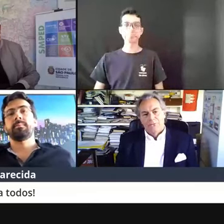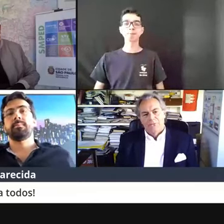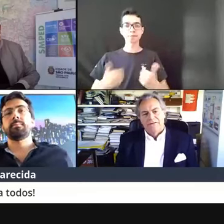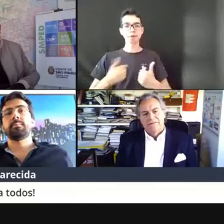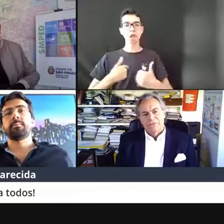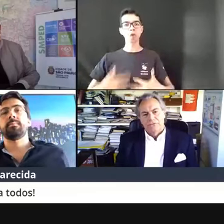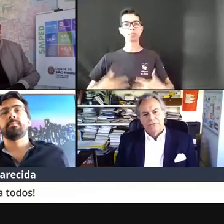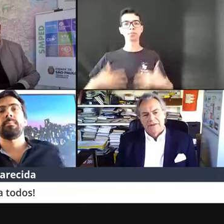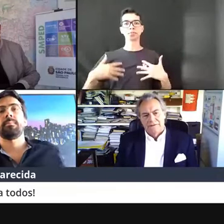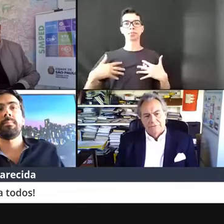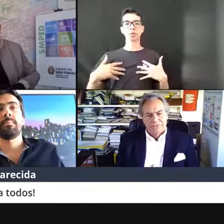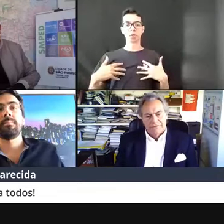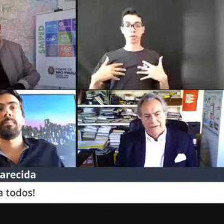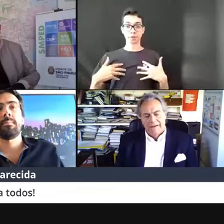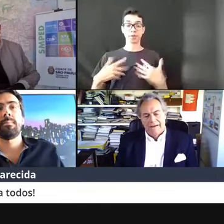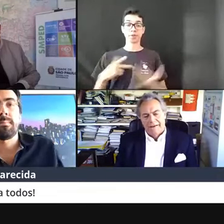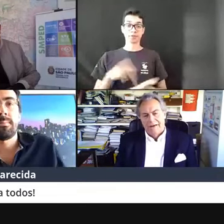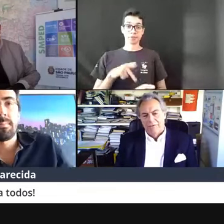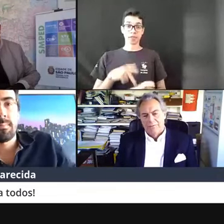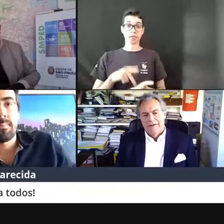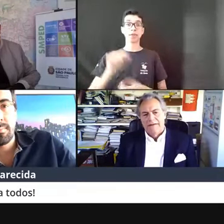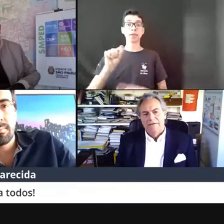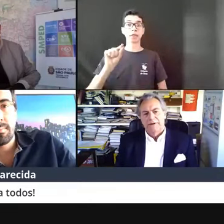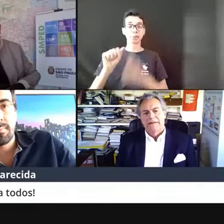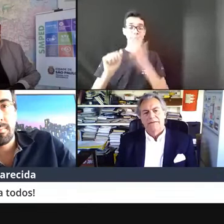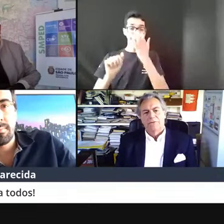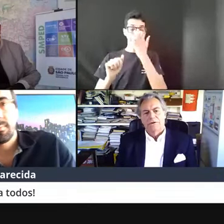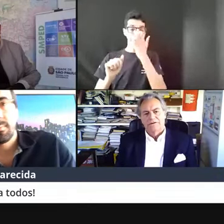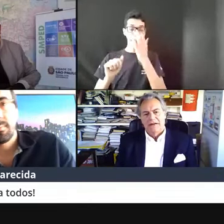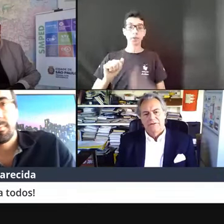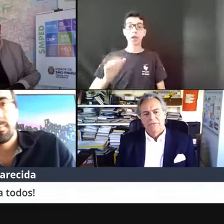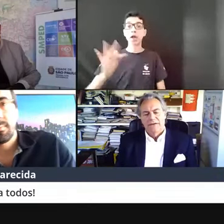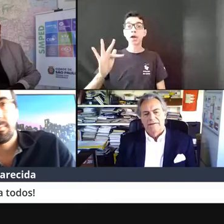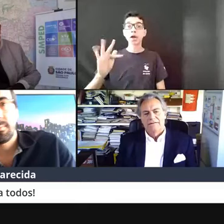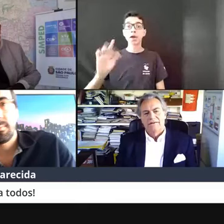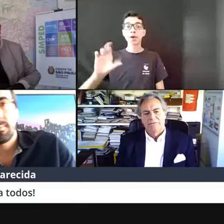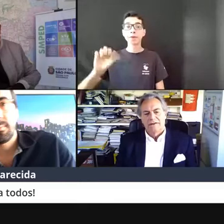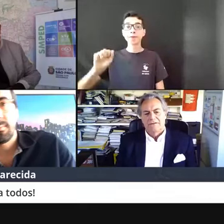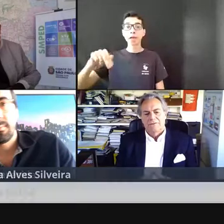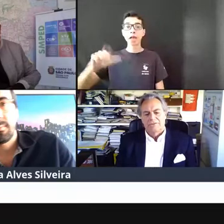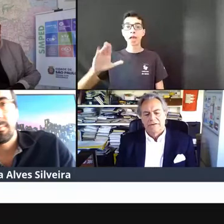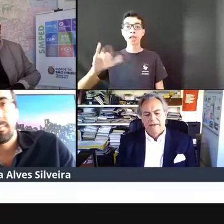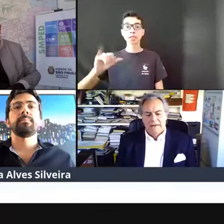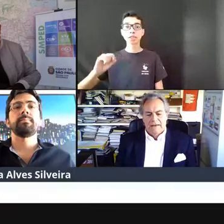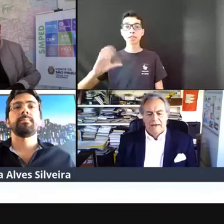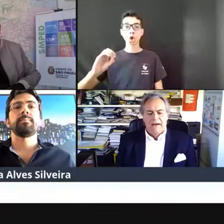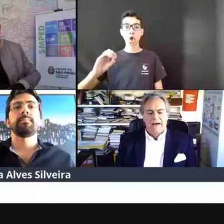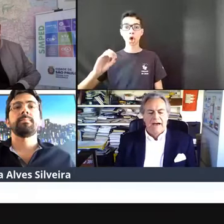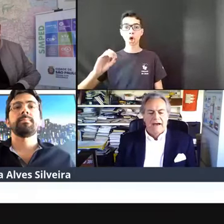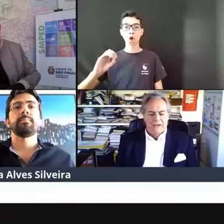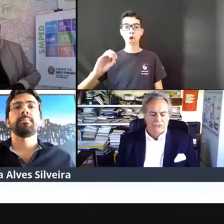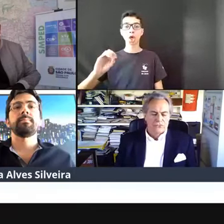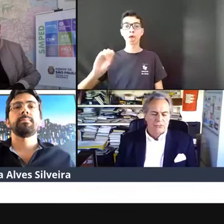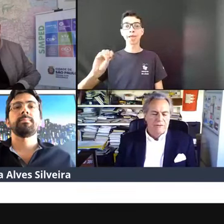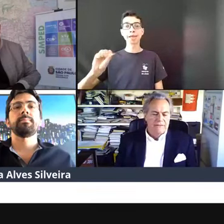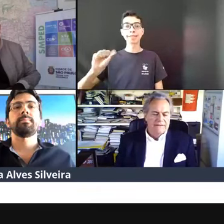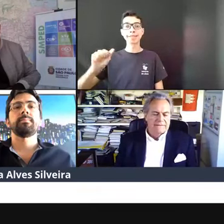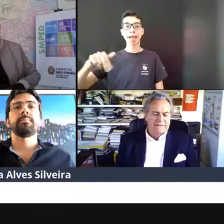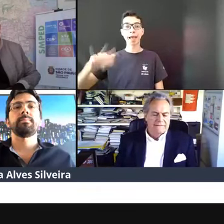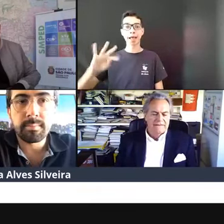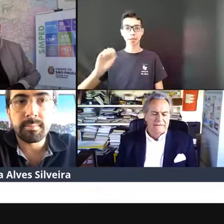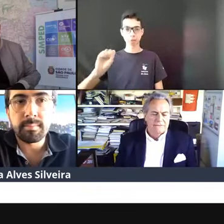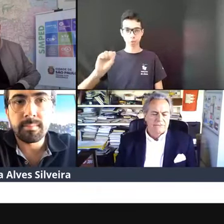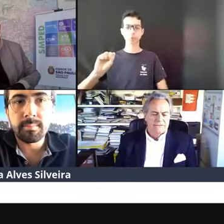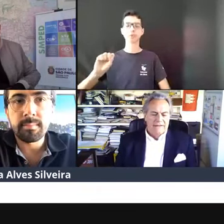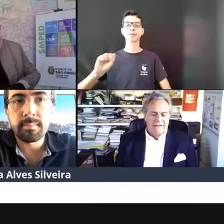que o Francisco Santos, que é um grande empreendedor já de feiras e eventos, junto com a